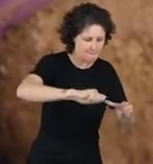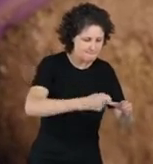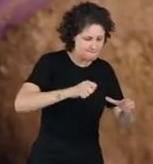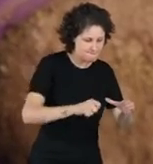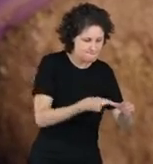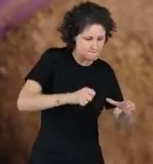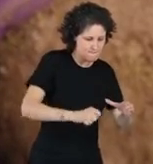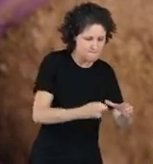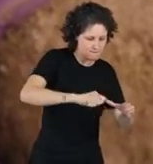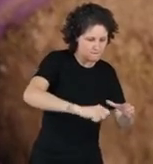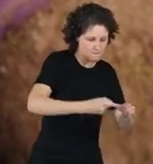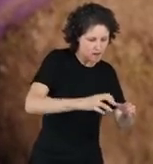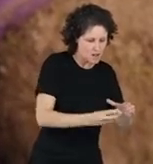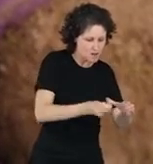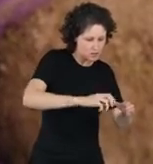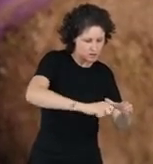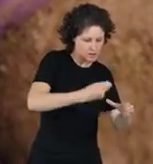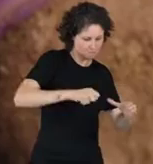desenvolverem.